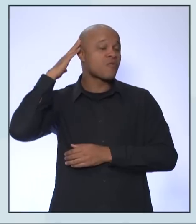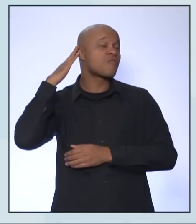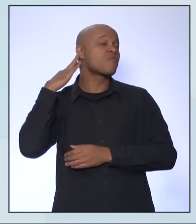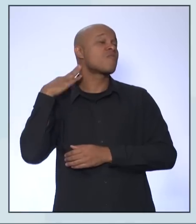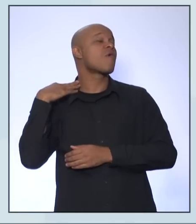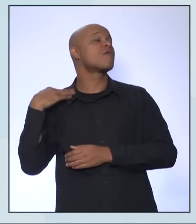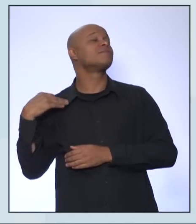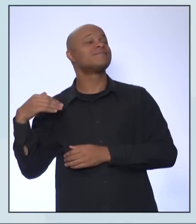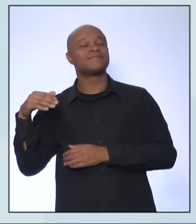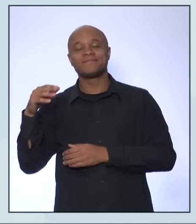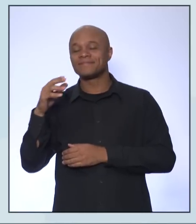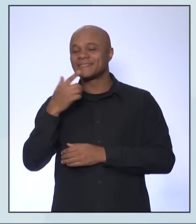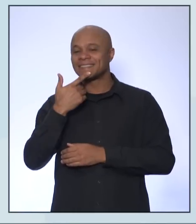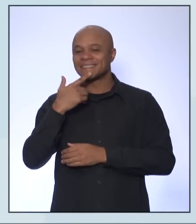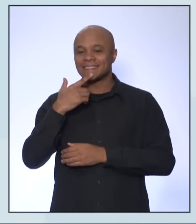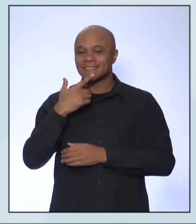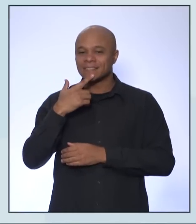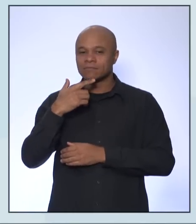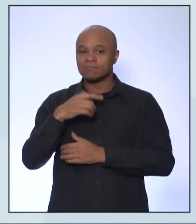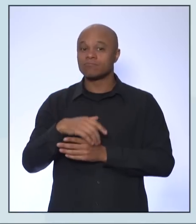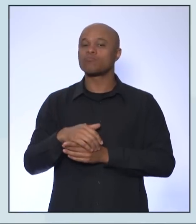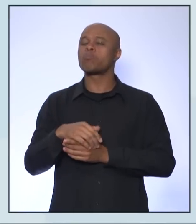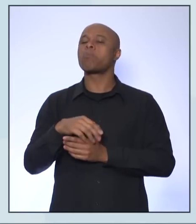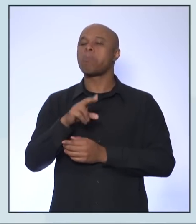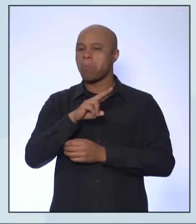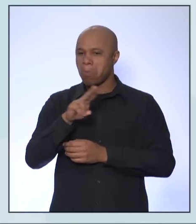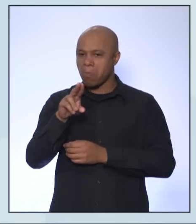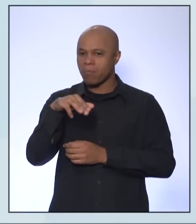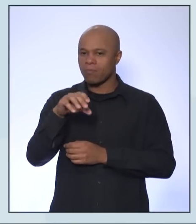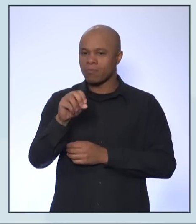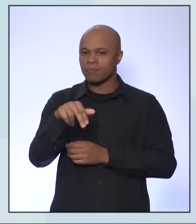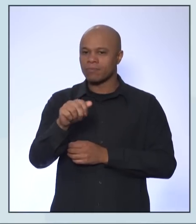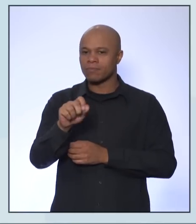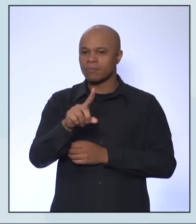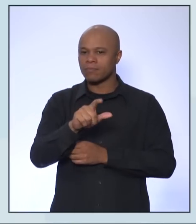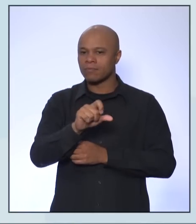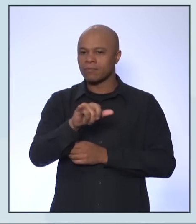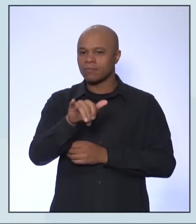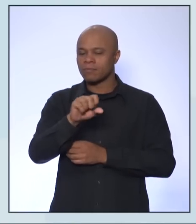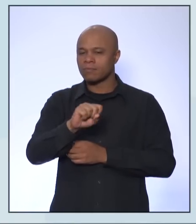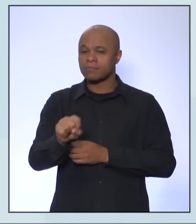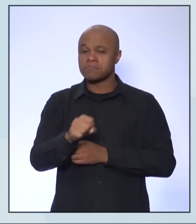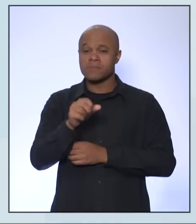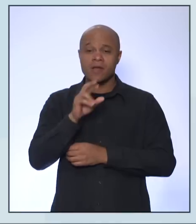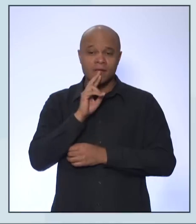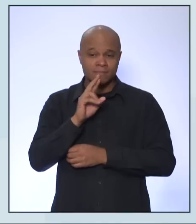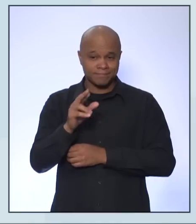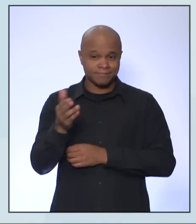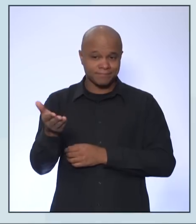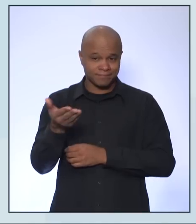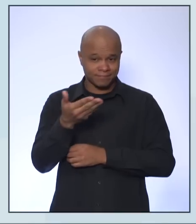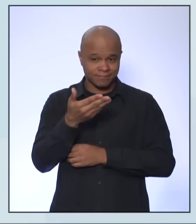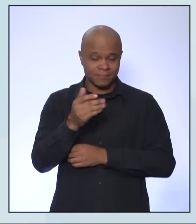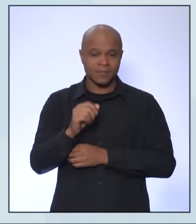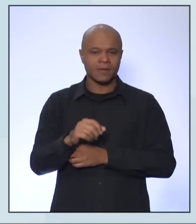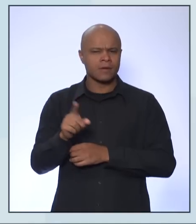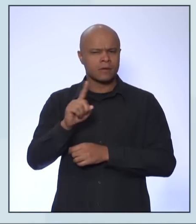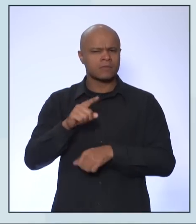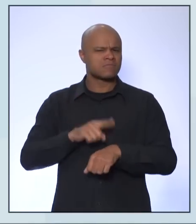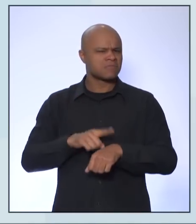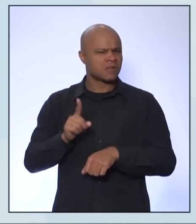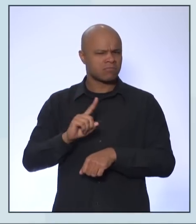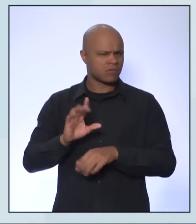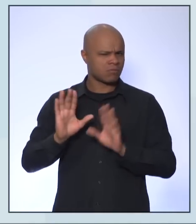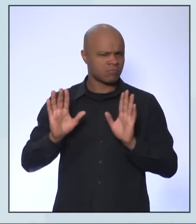que vocês saibam quem é. Mona Lisa, lá de Gioconda. Então, respondam. Eu nem vou deixar muito tempo essa pergunta, porque